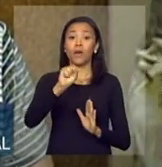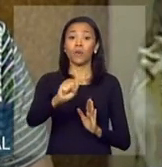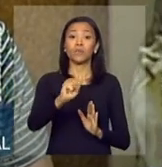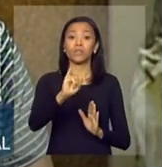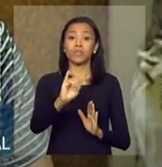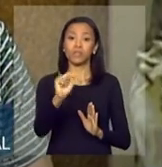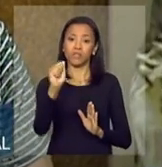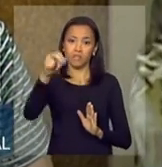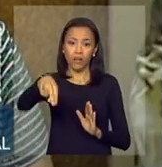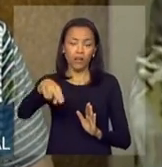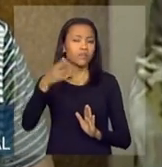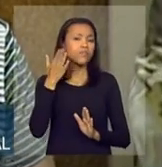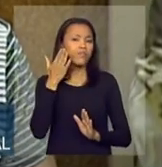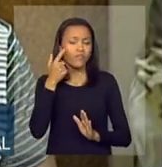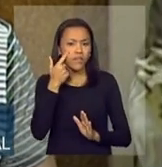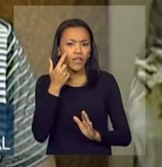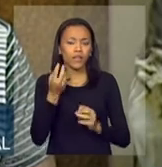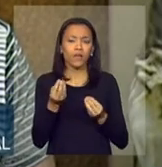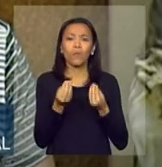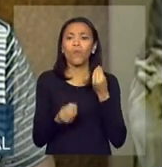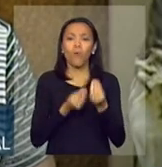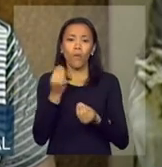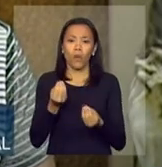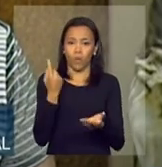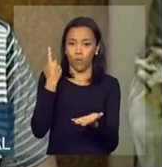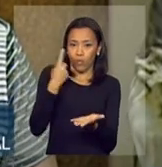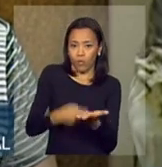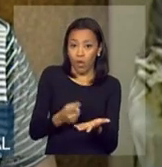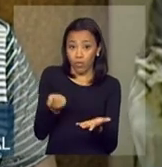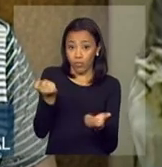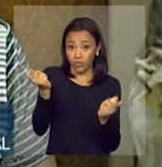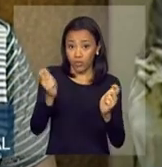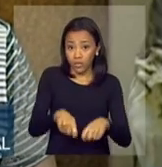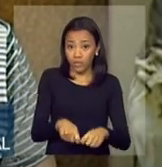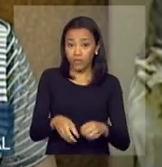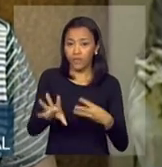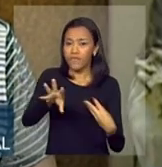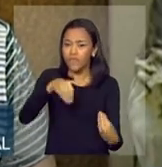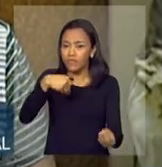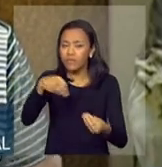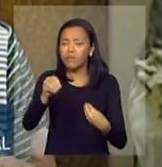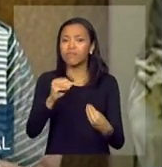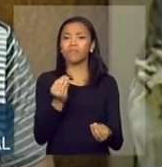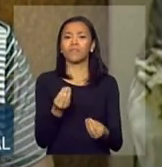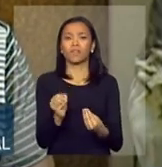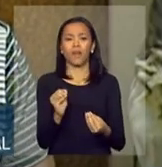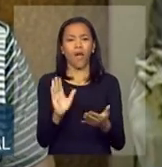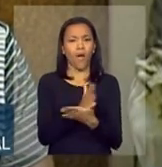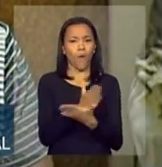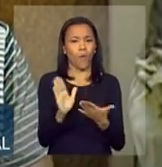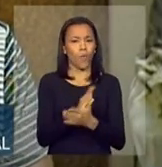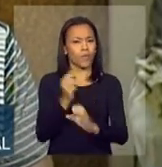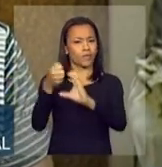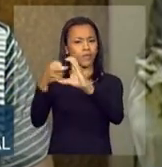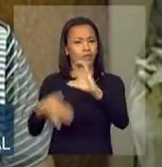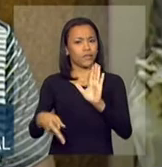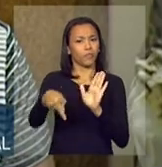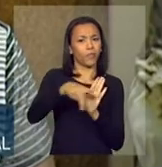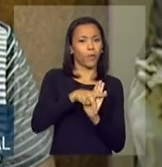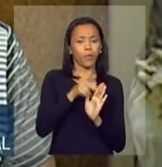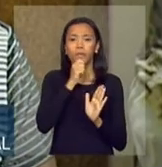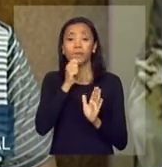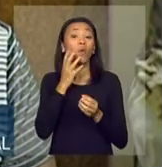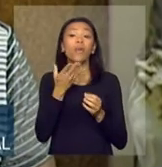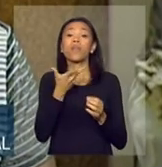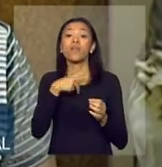marco legal, o qual deve flexibilizar em relação alguns aspectos, como, por exemplo, a